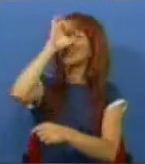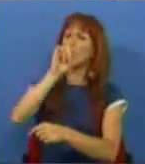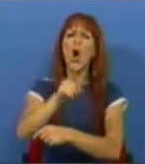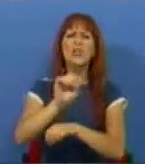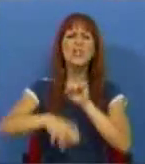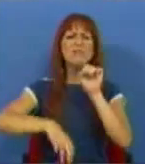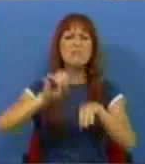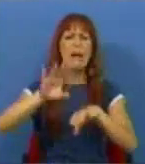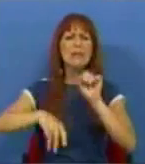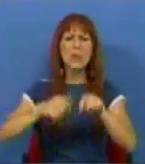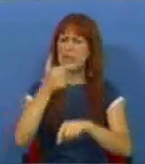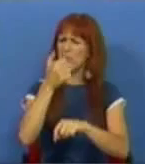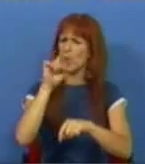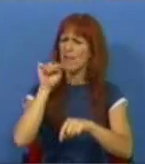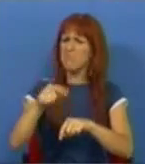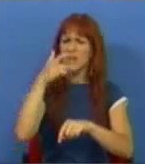que é que aconteceu?